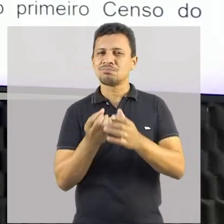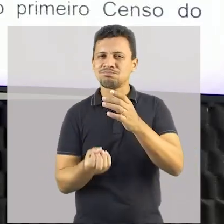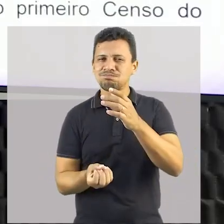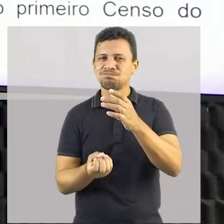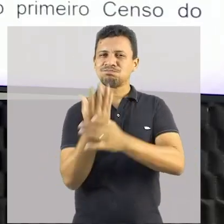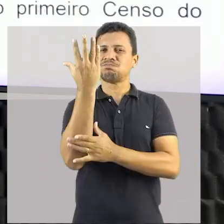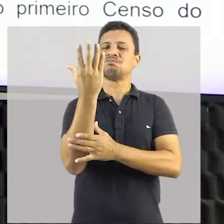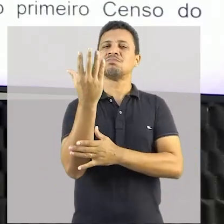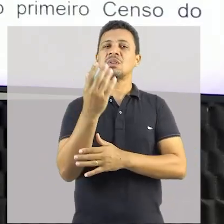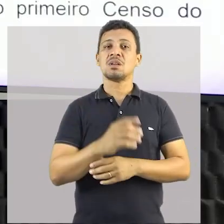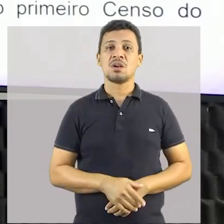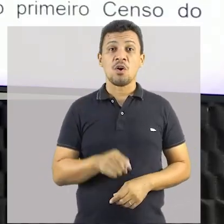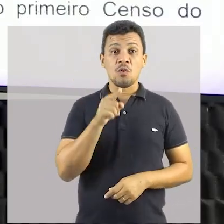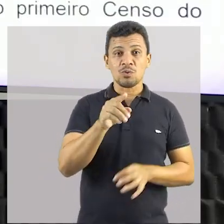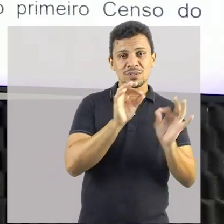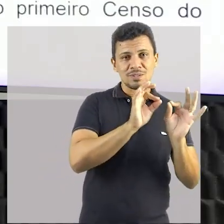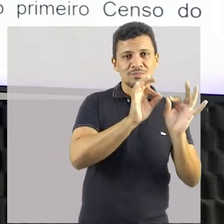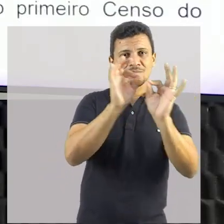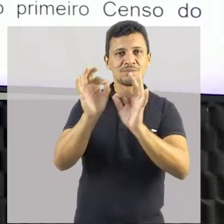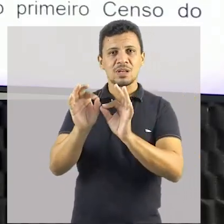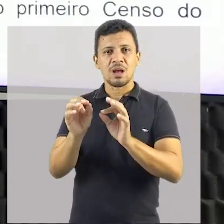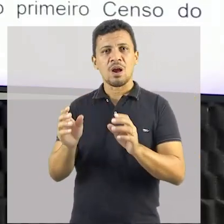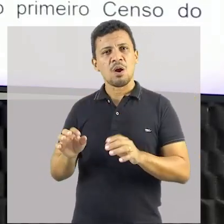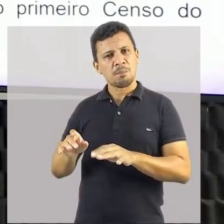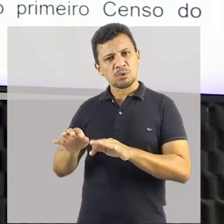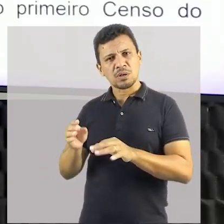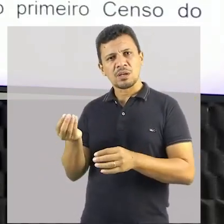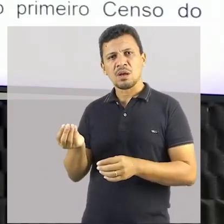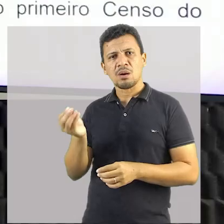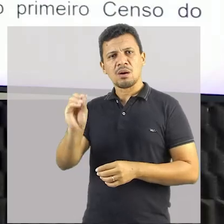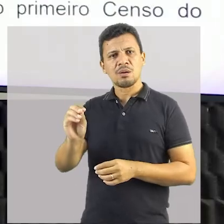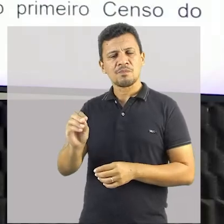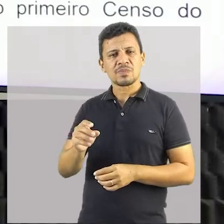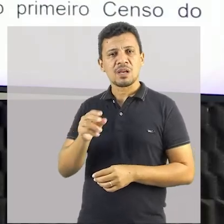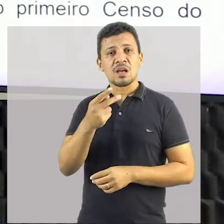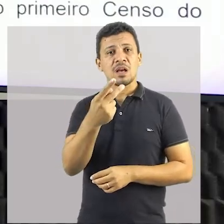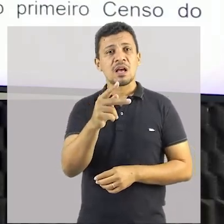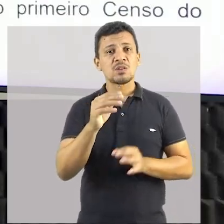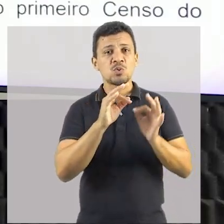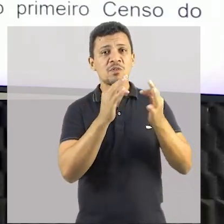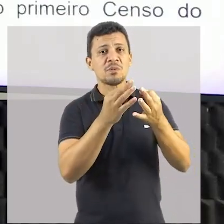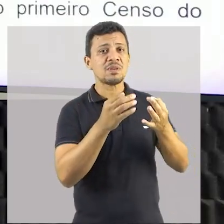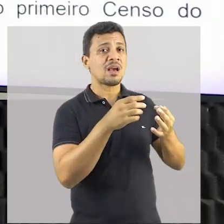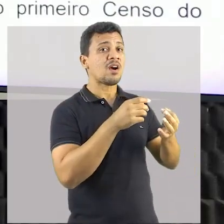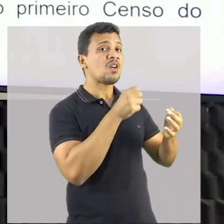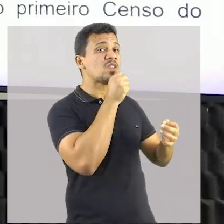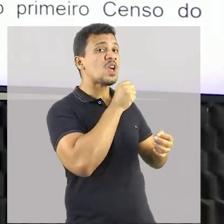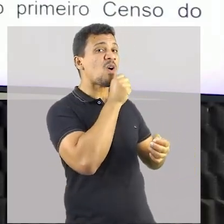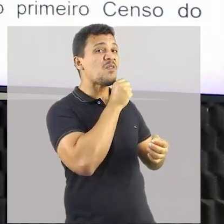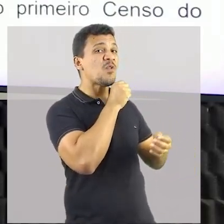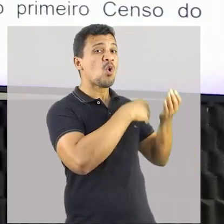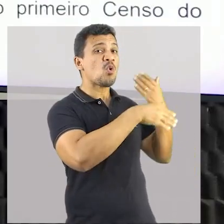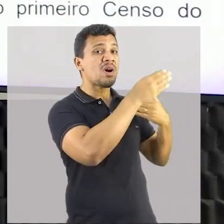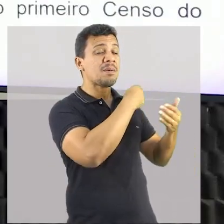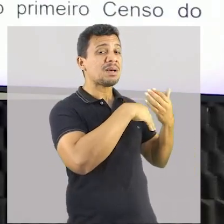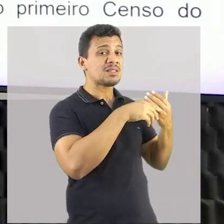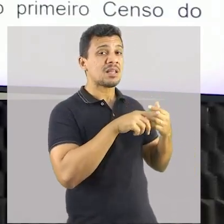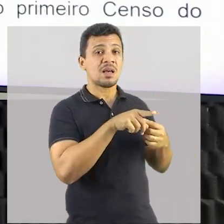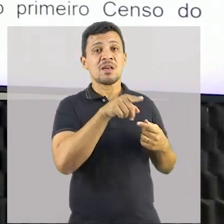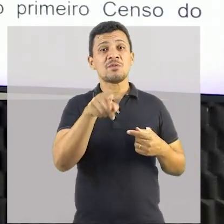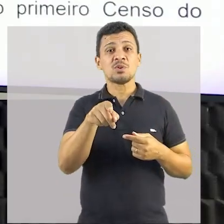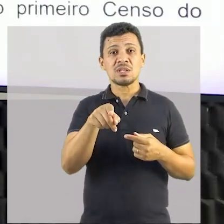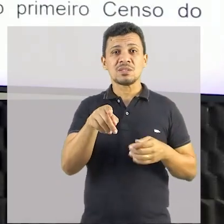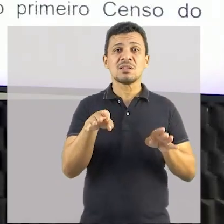que está me assistindo aí, ó, diz aqui nos comentários para mim, a sua família, considerando o seu avô para vocês,